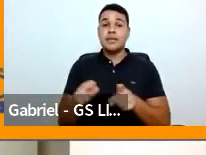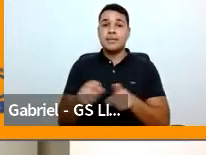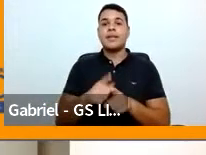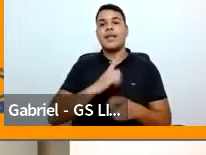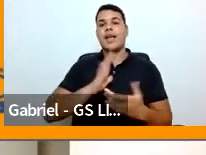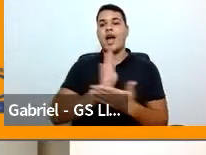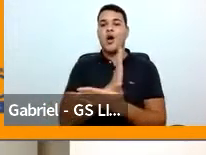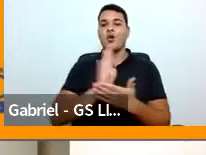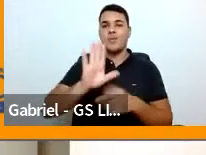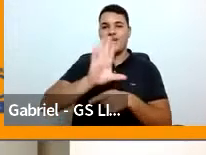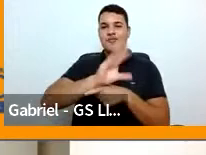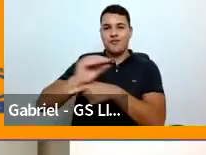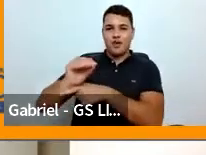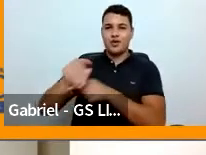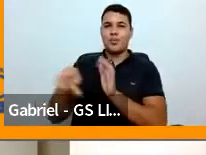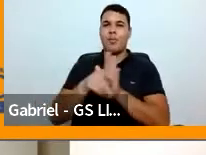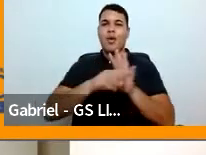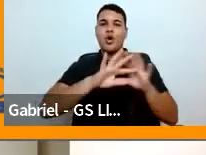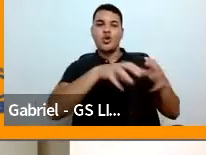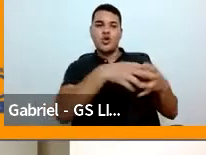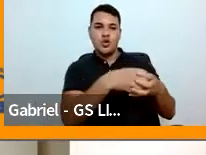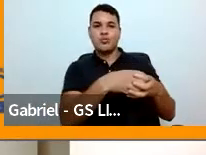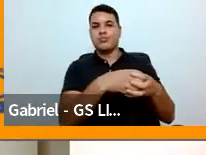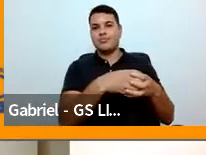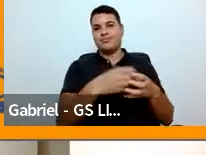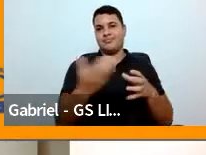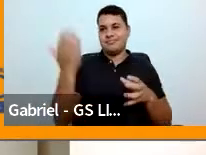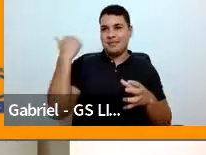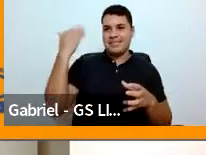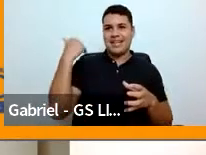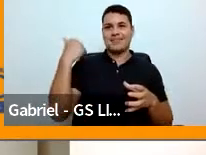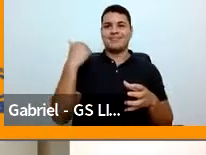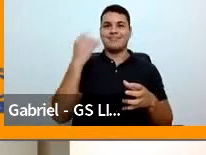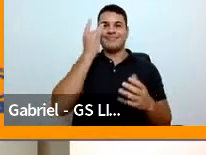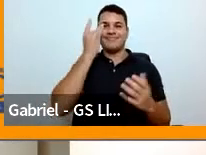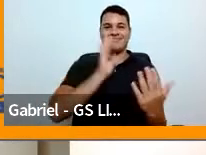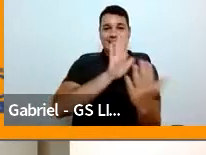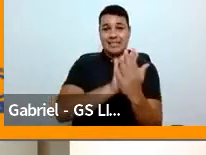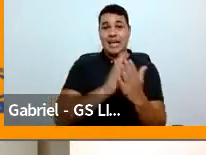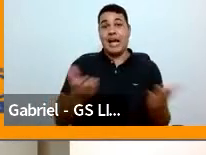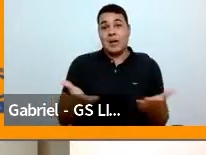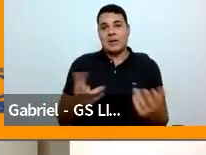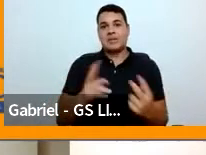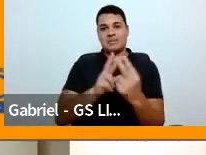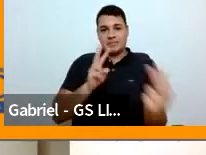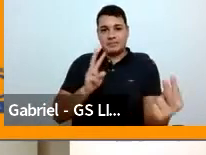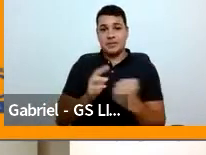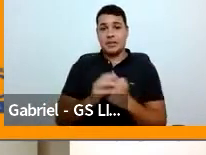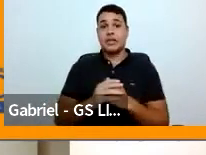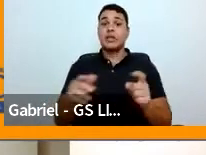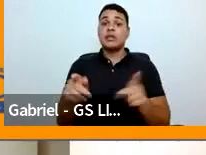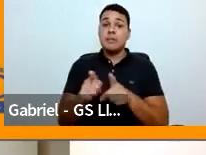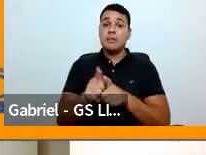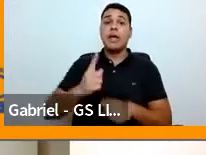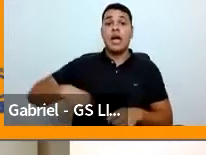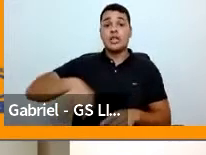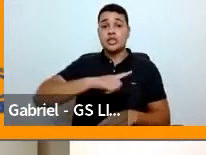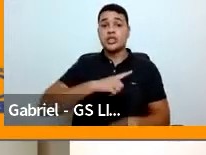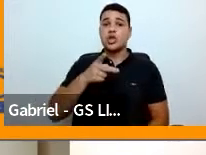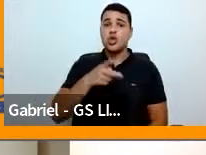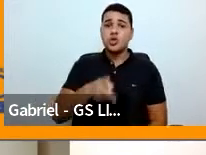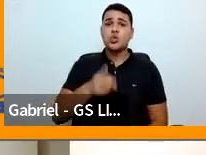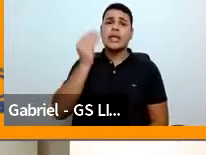ações, do nosso grupo, né, nas nossas reuniões periódicas, e esse desafio que a gente tem enfrentado de manter o comitê vivo